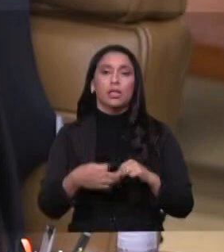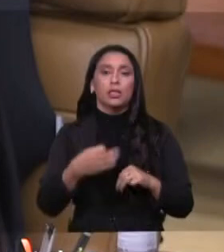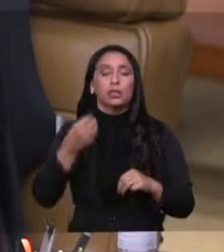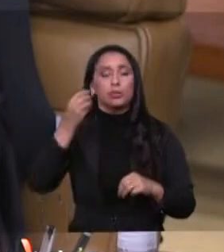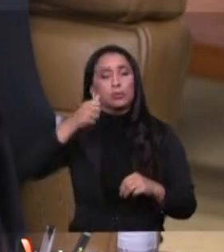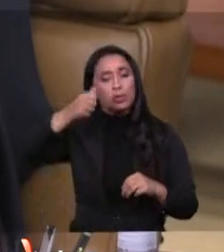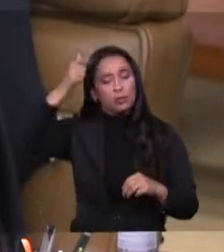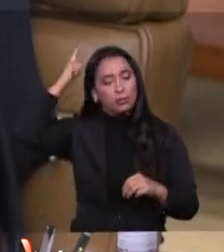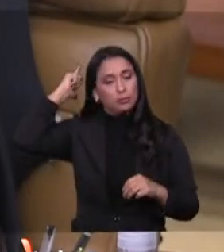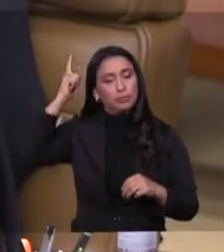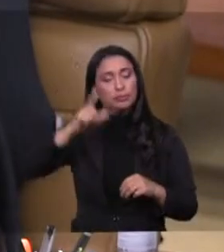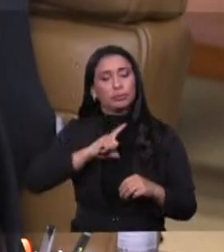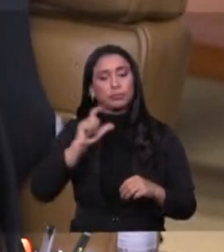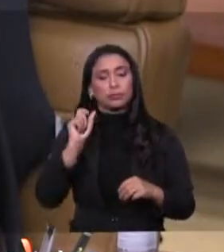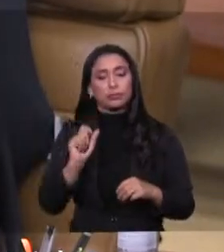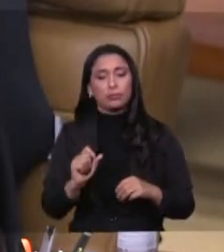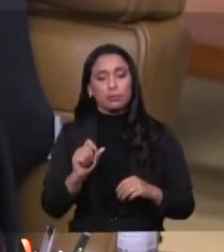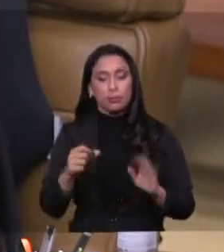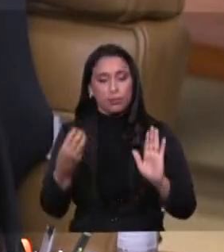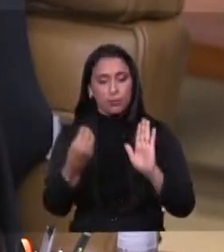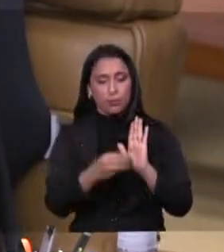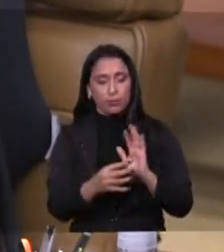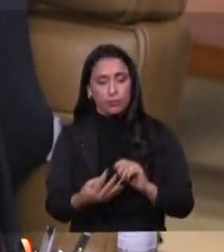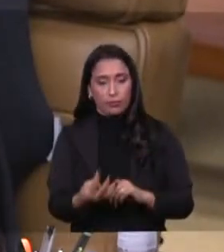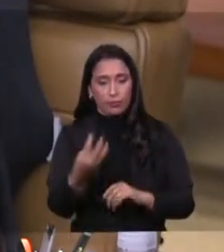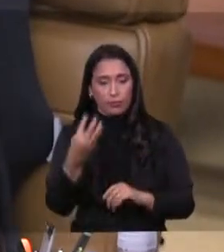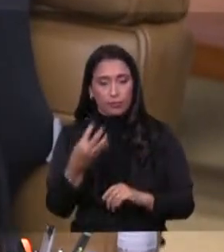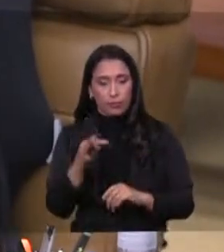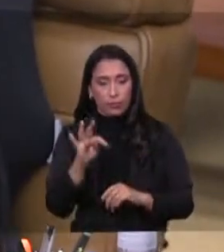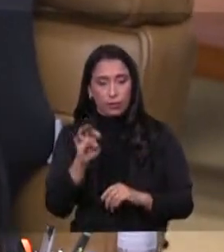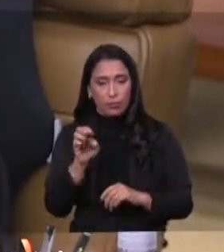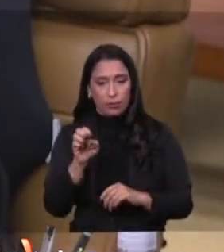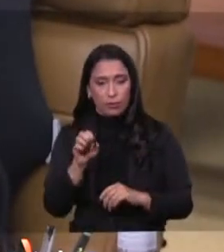de Moraes, mais precisamente no item 4 da tese.